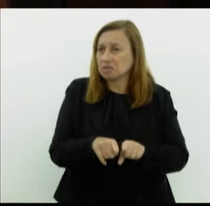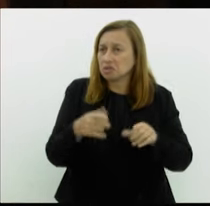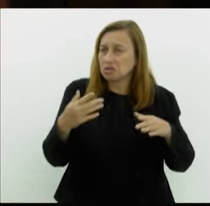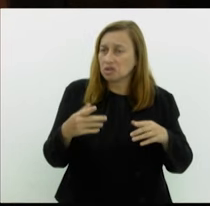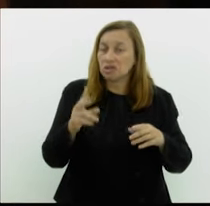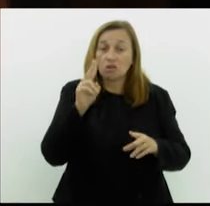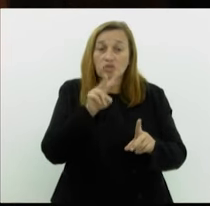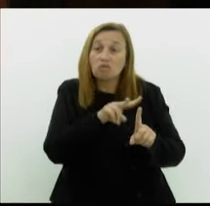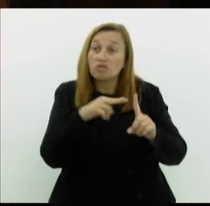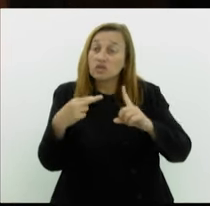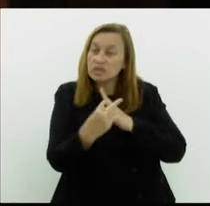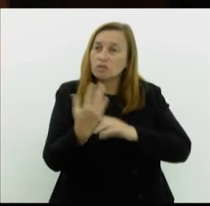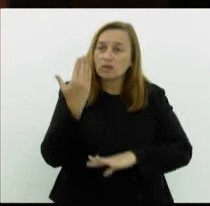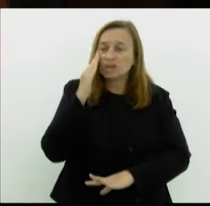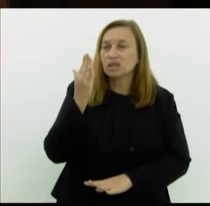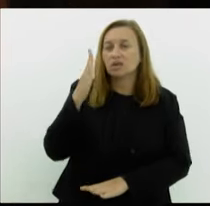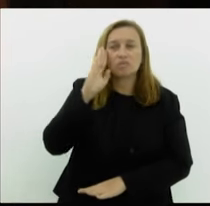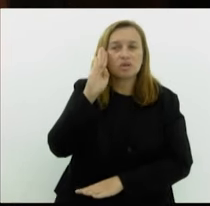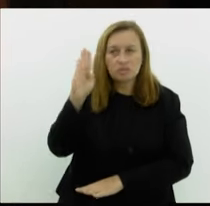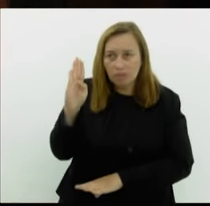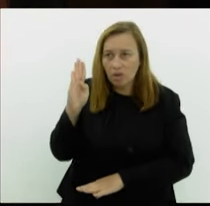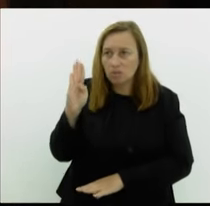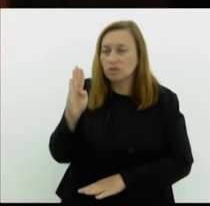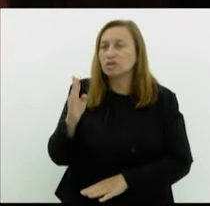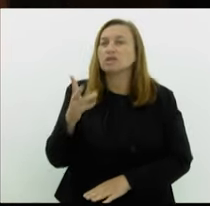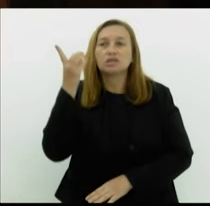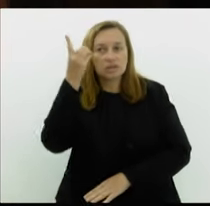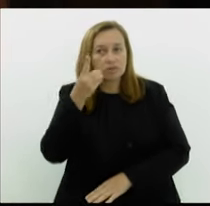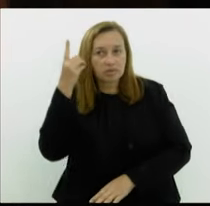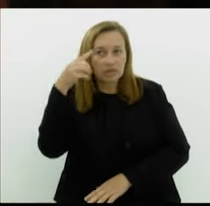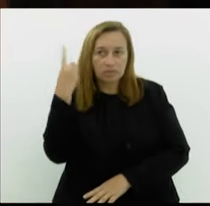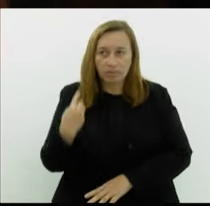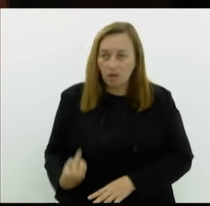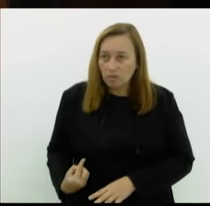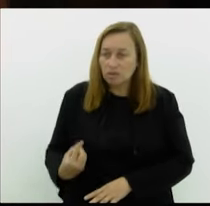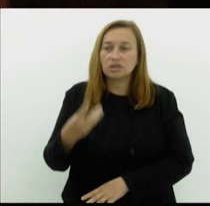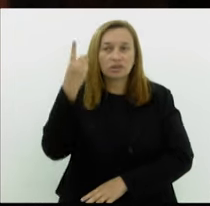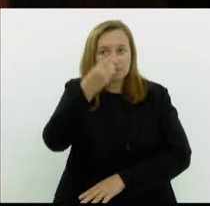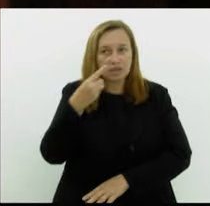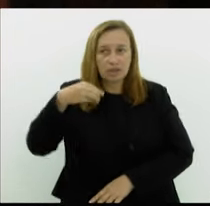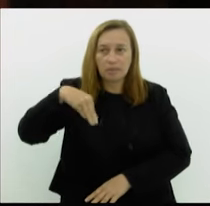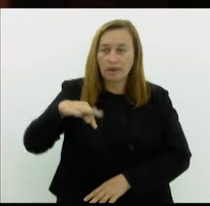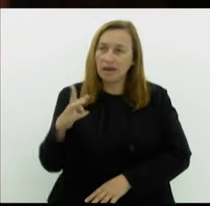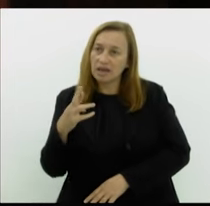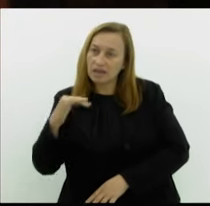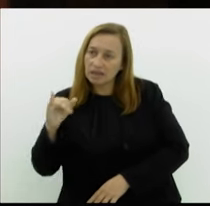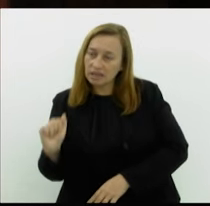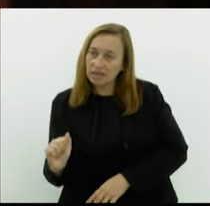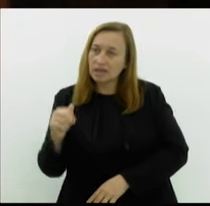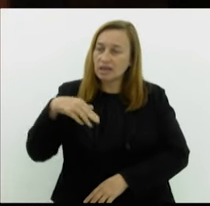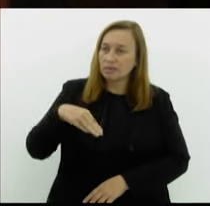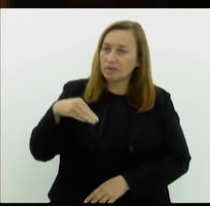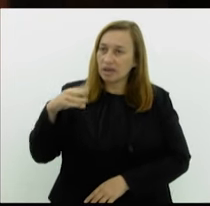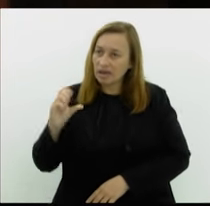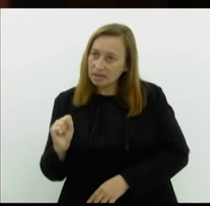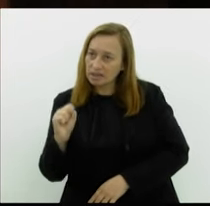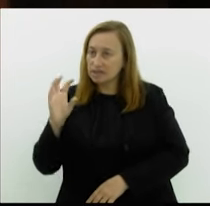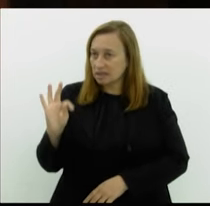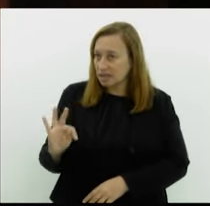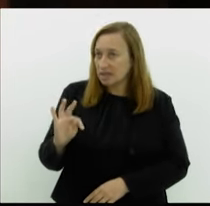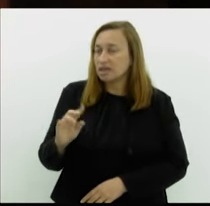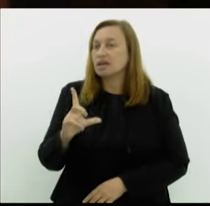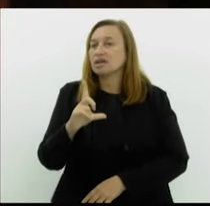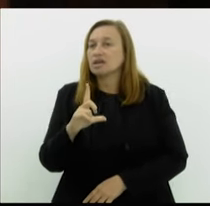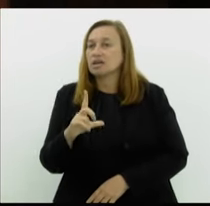perspectiva e entendemos que é fundamental, deputada Dani Balbi, deputada Marina do MST, que nós venhamos